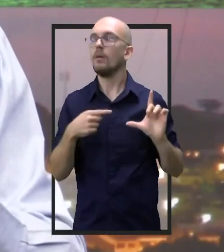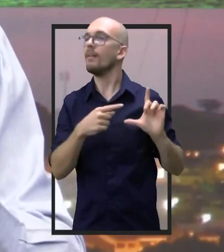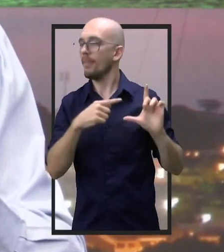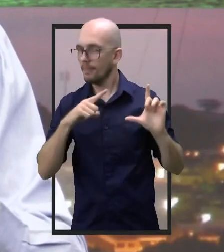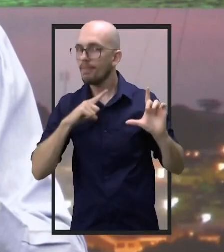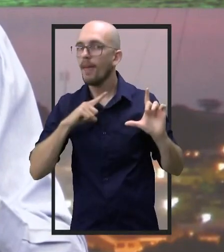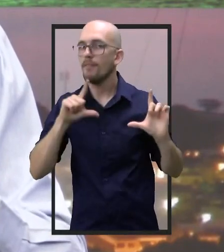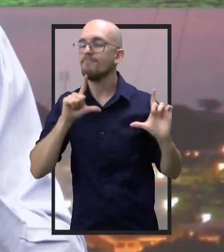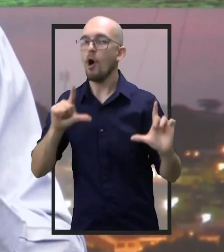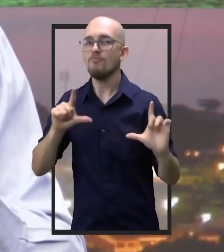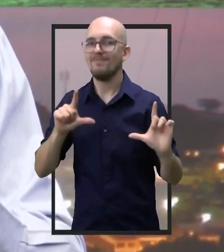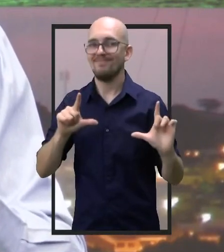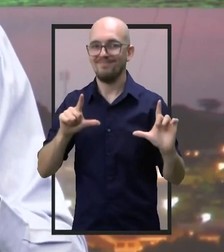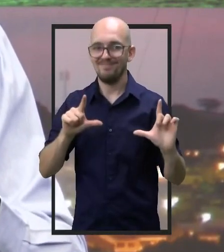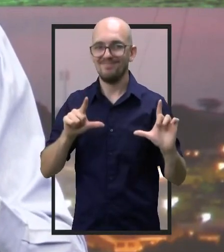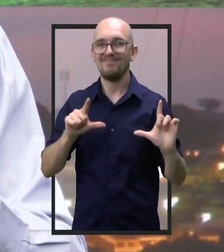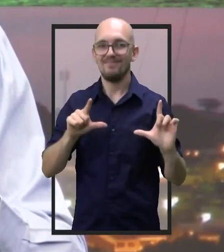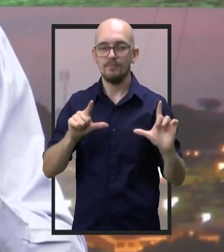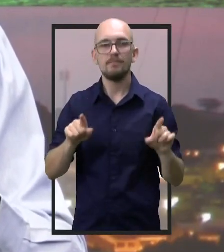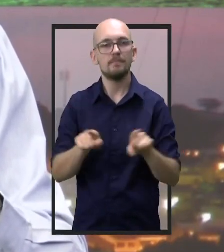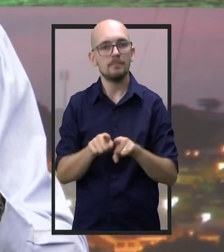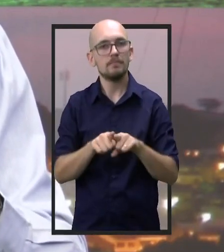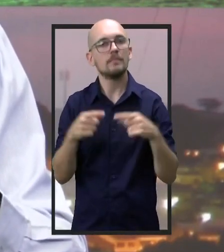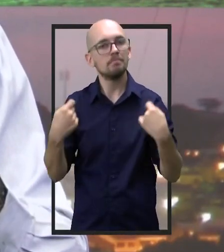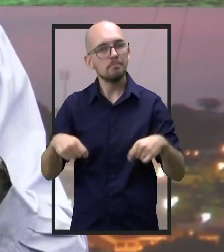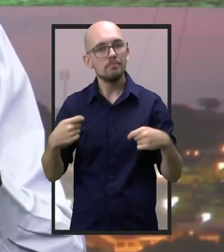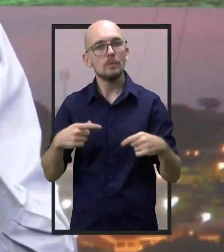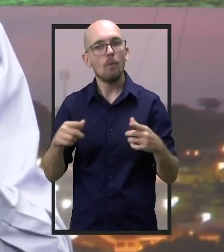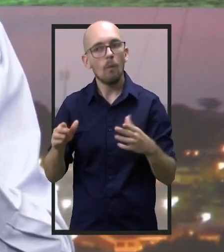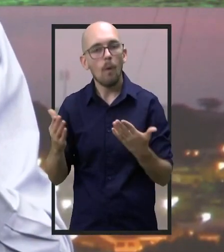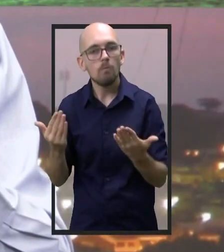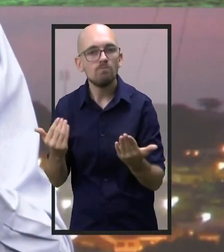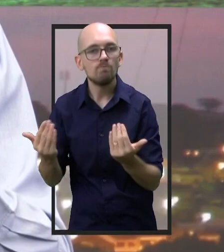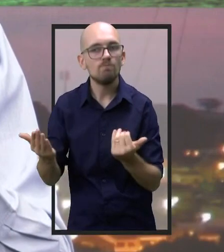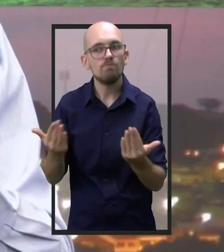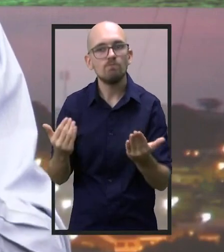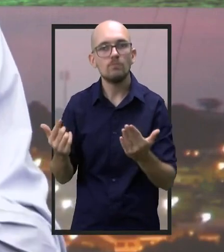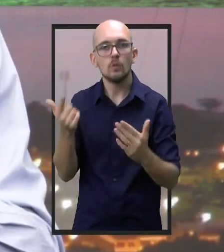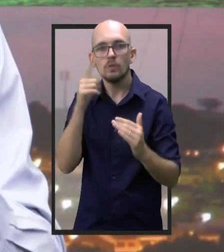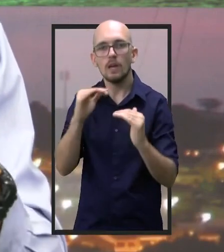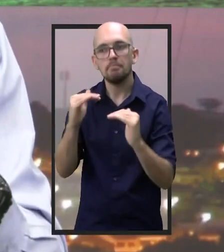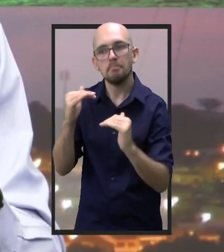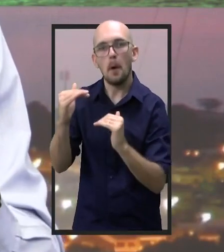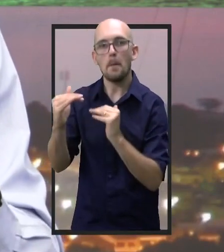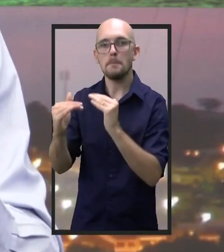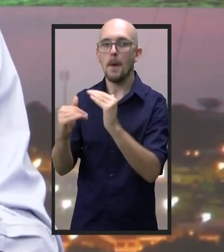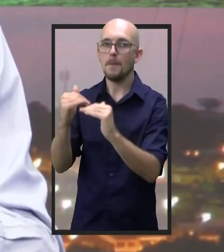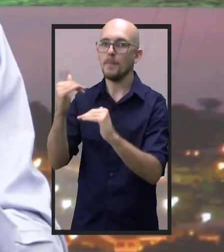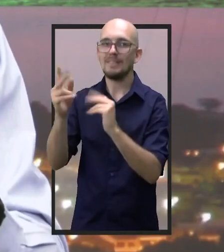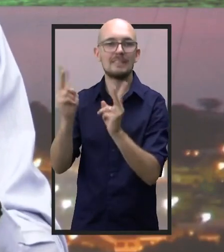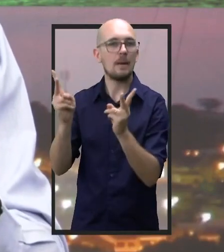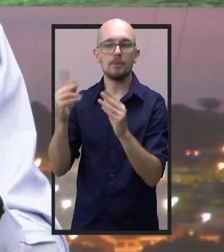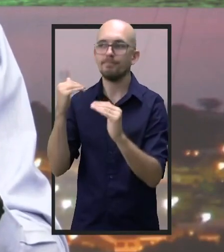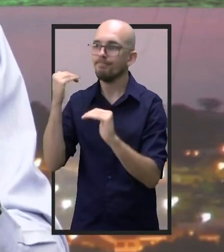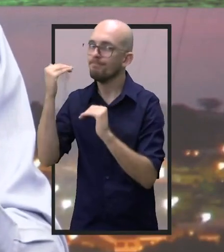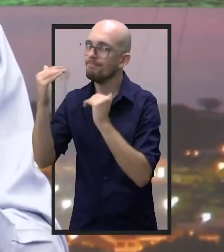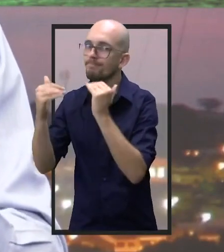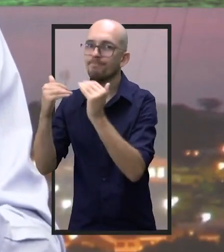produzir. Se chancelando, você vai ganhando interlocução melhor lá fora. É o